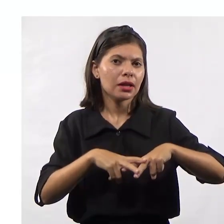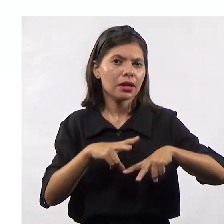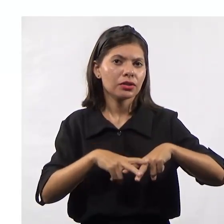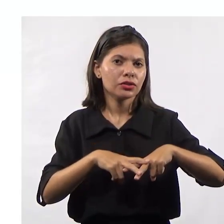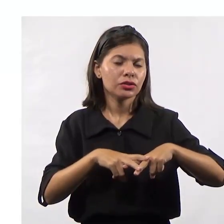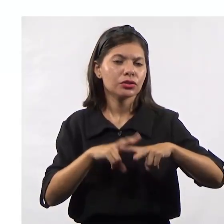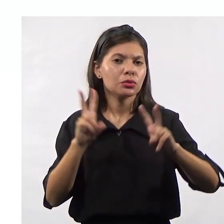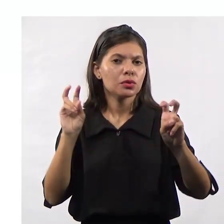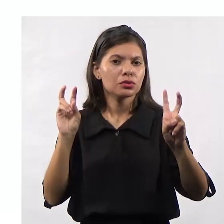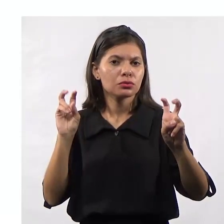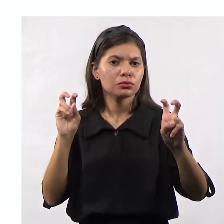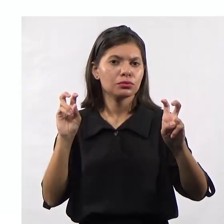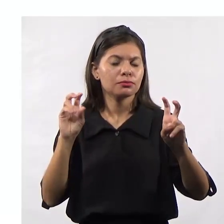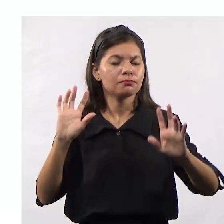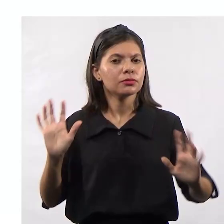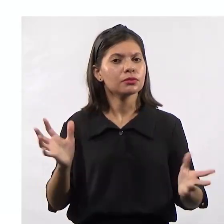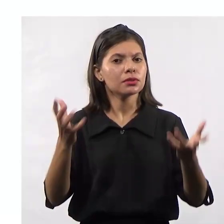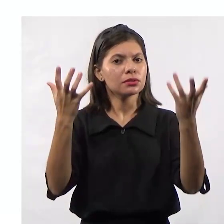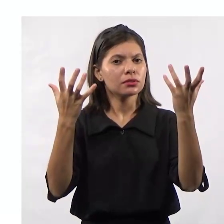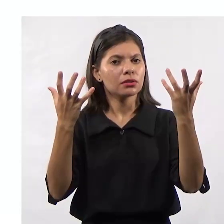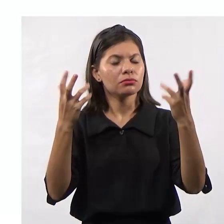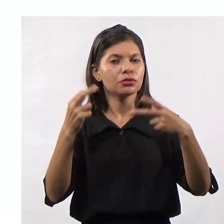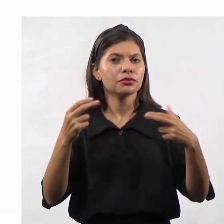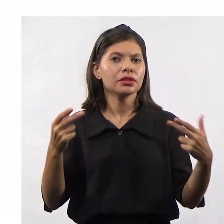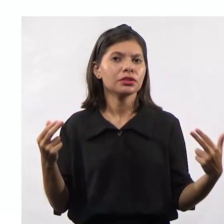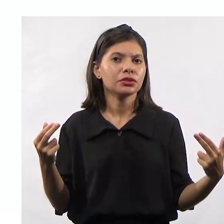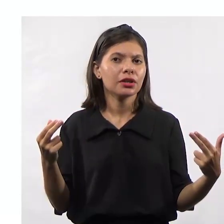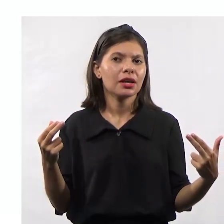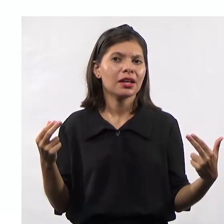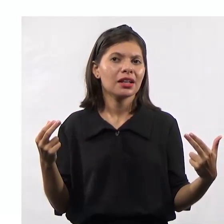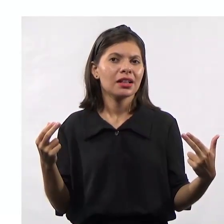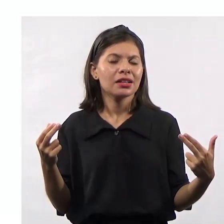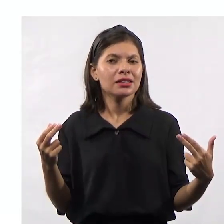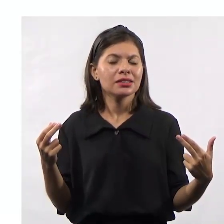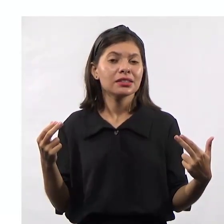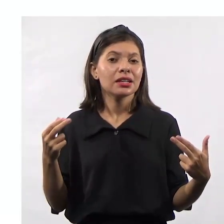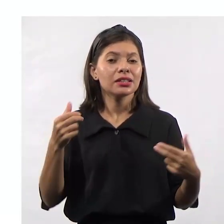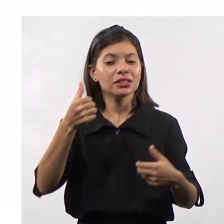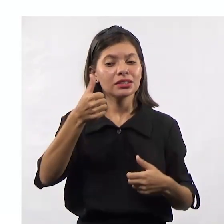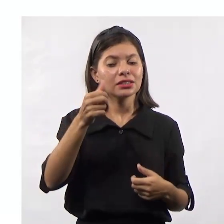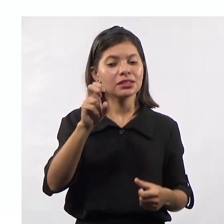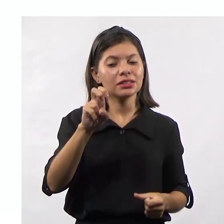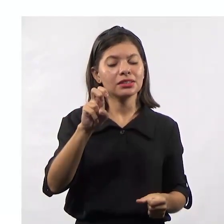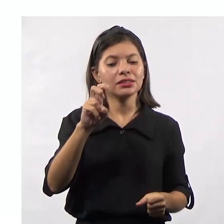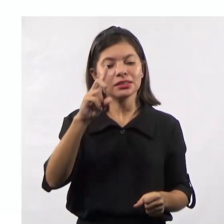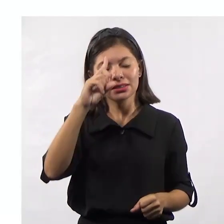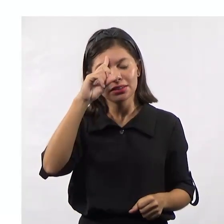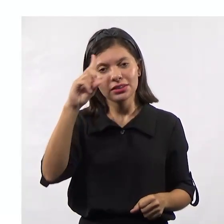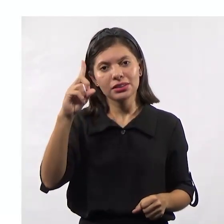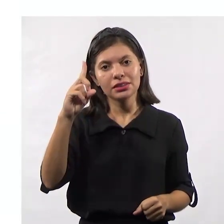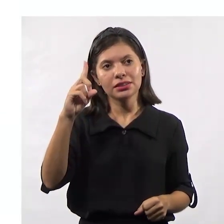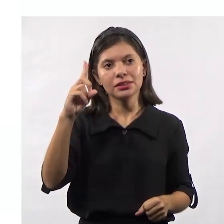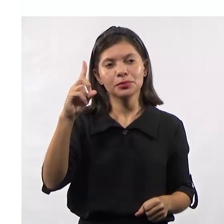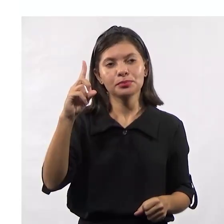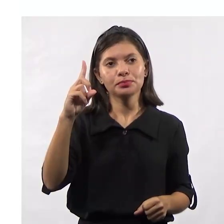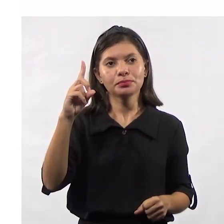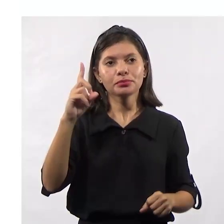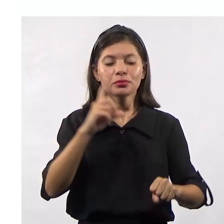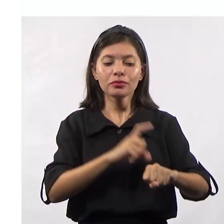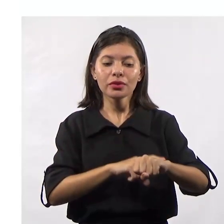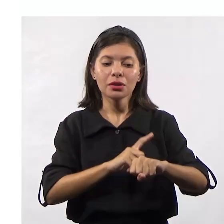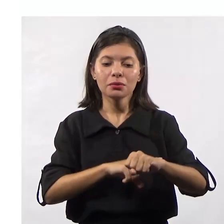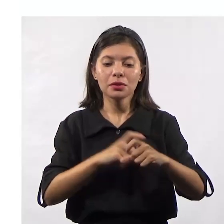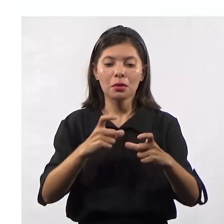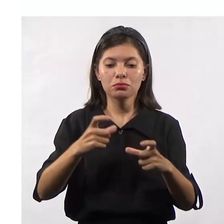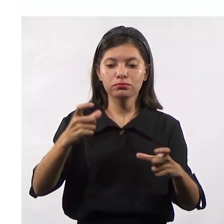penalidade, olha aí, outra situação. Aí o prazo recursal não vai ser de 3 dias úteis, vai ser de 15 dias